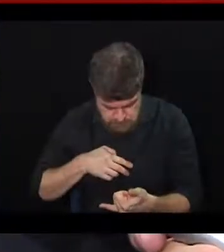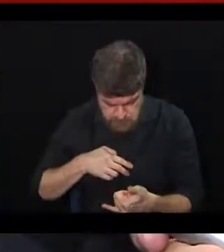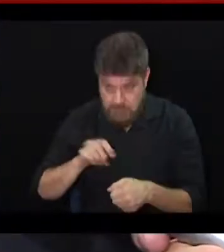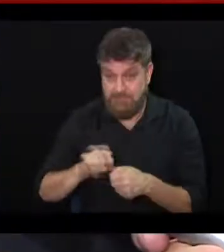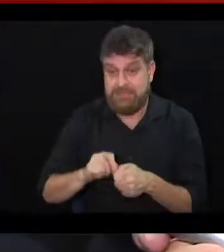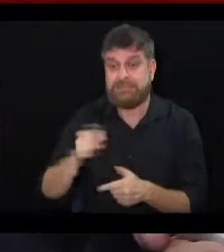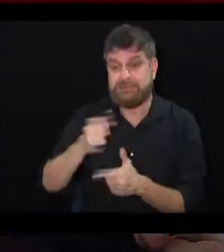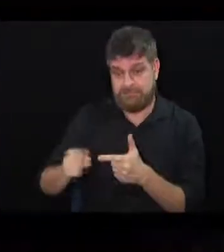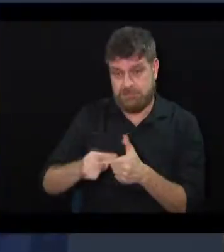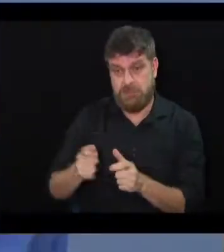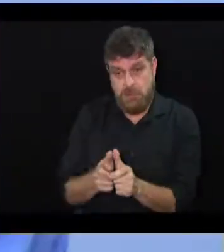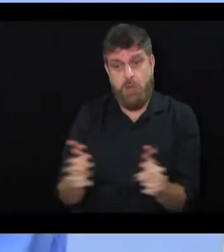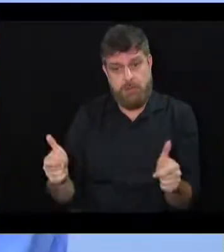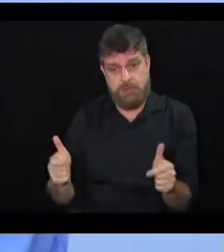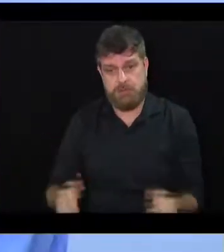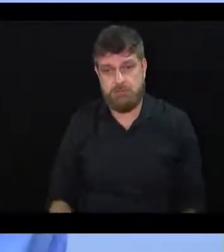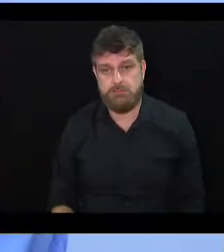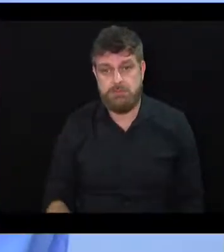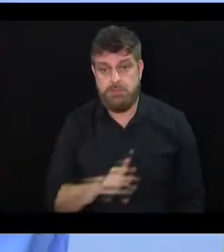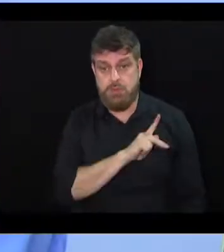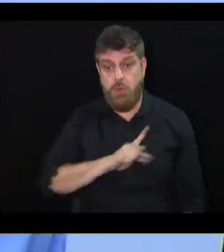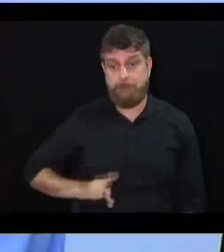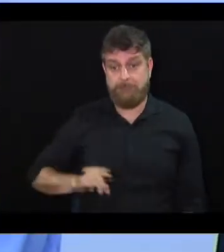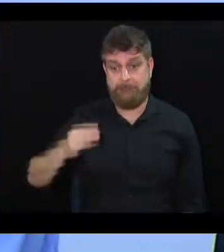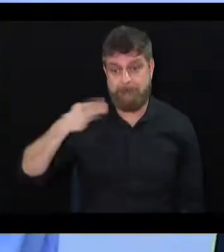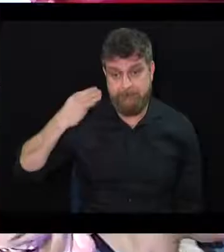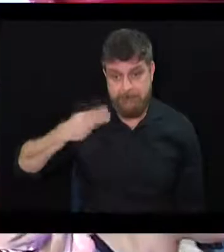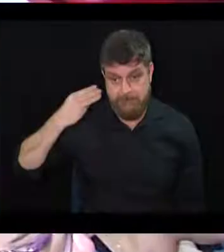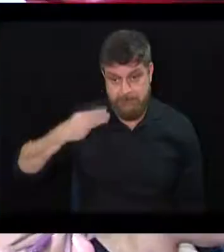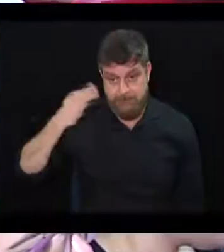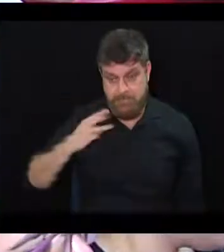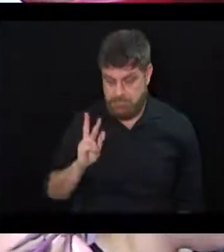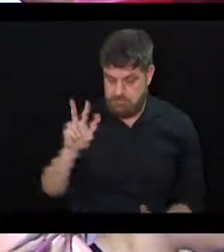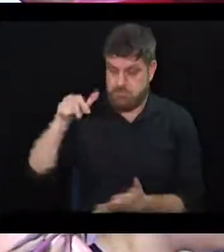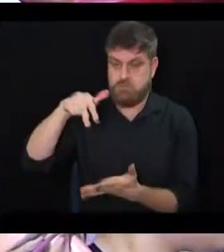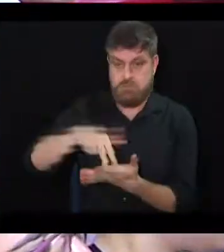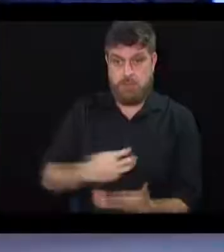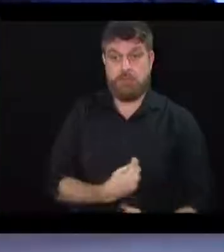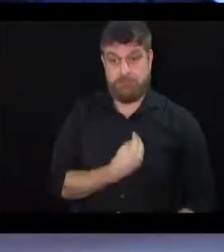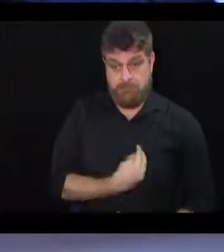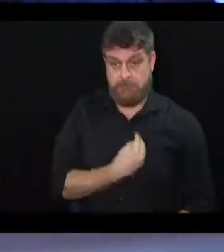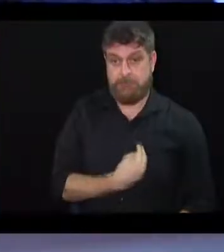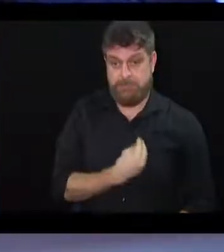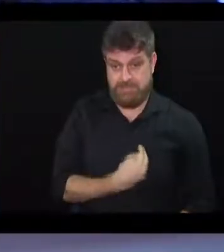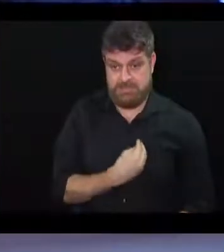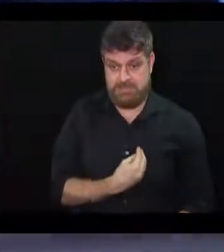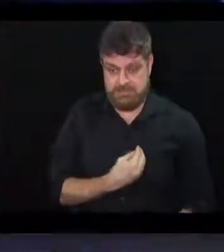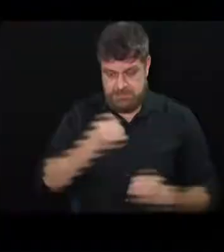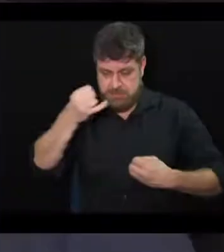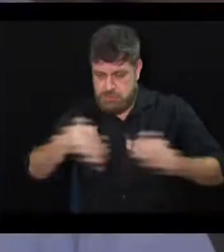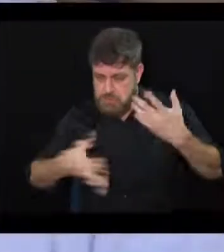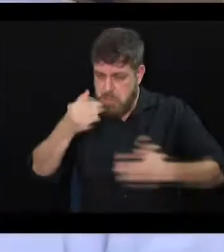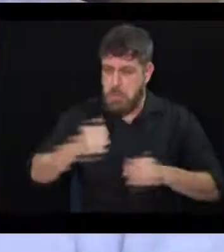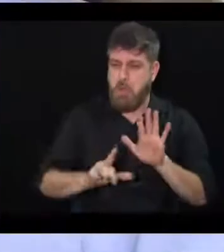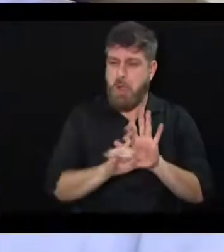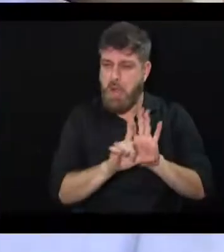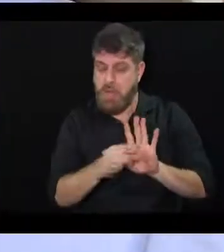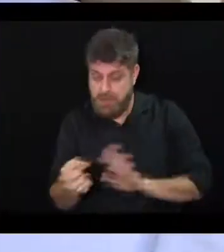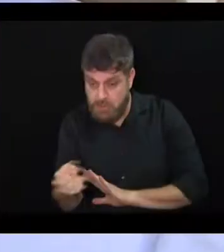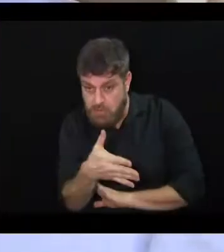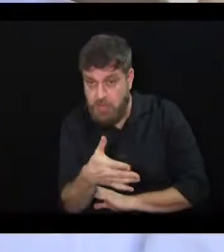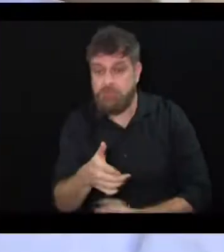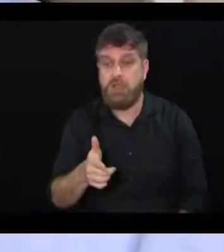de problema só aumenta. O presidente da Câmara, Marcos Bernadelli, compareceu na cerimônia e falou sobre a nova lei. O que se